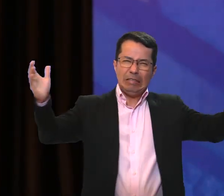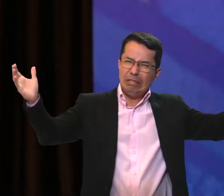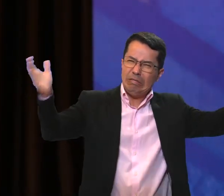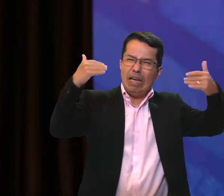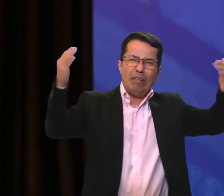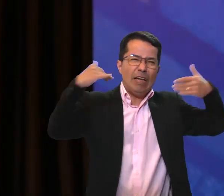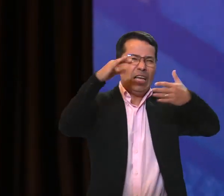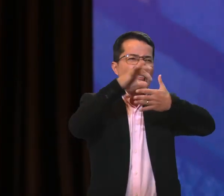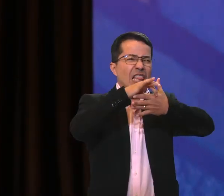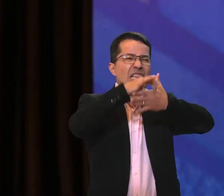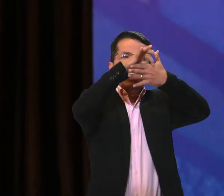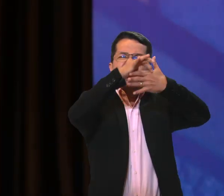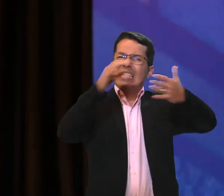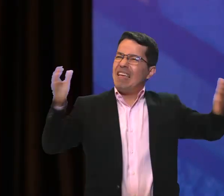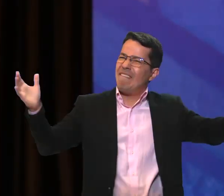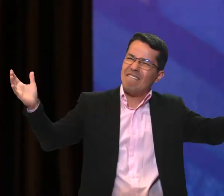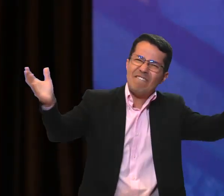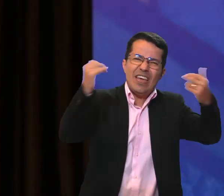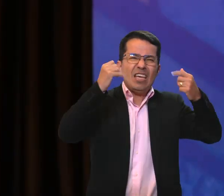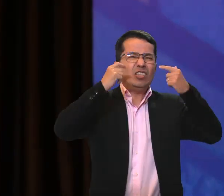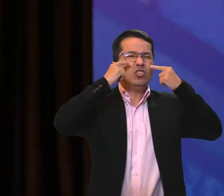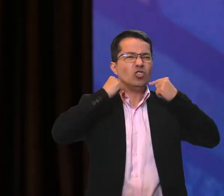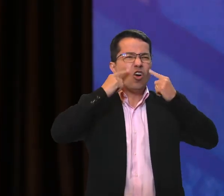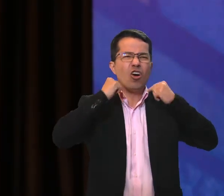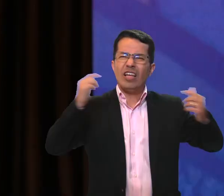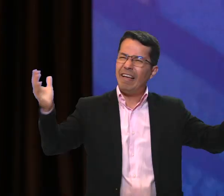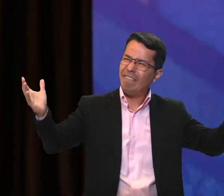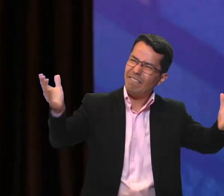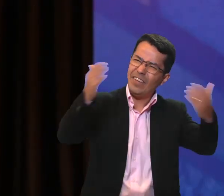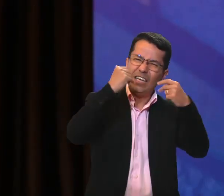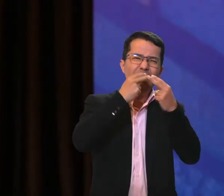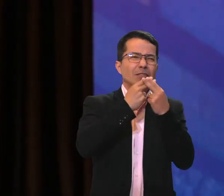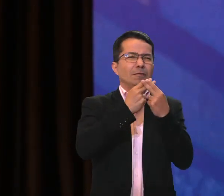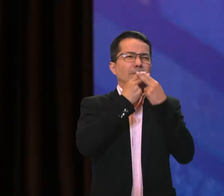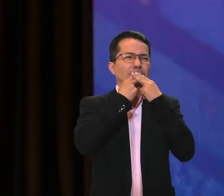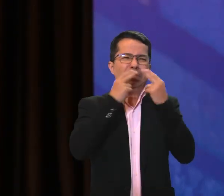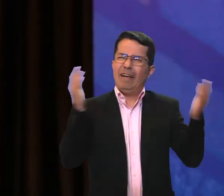do povo entre o pórtico e o altar.